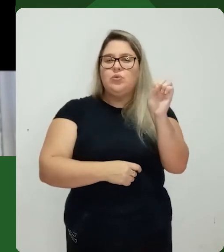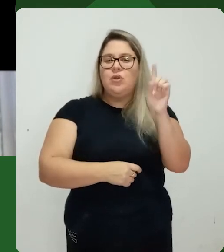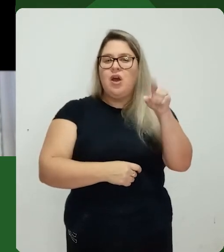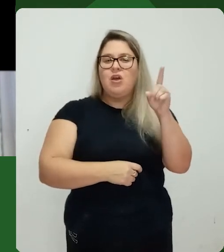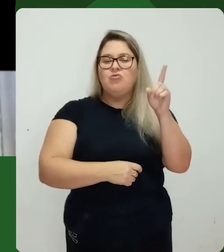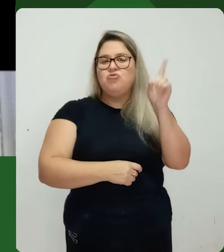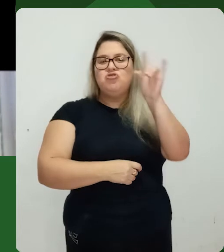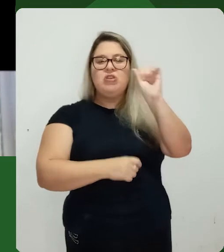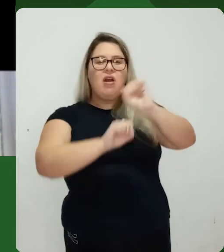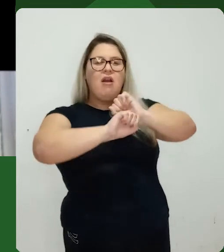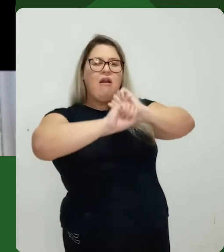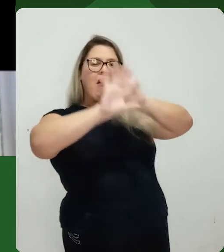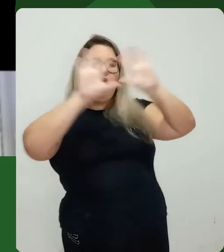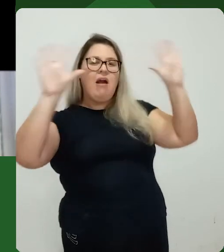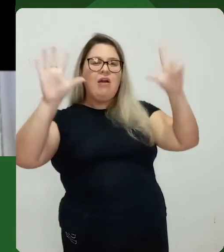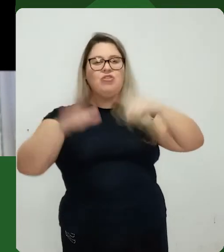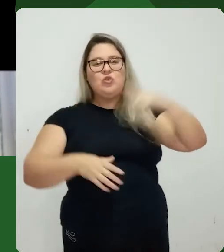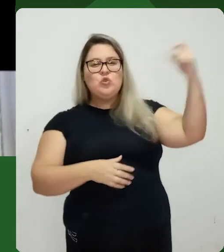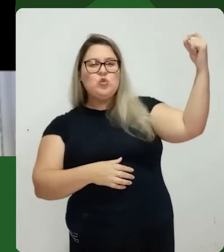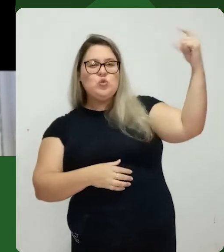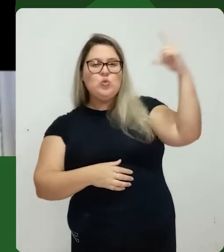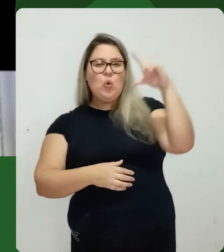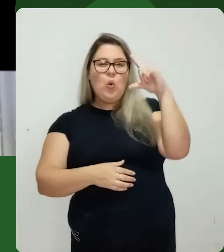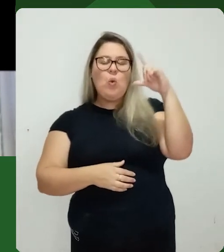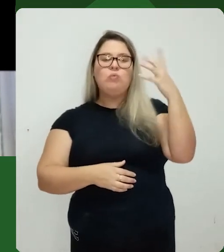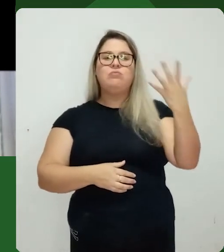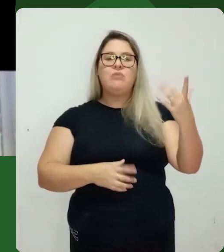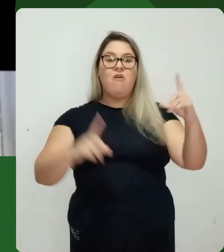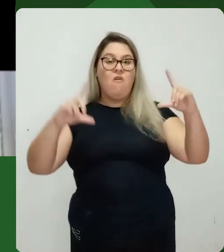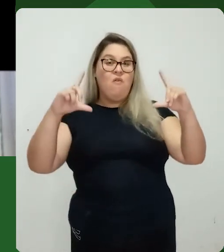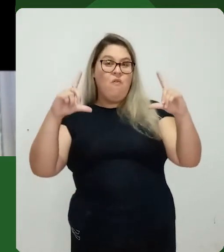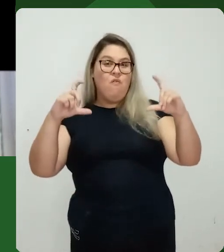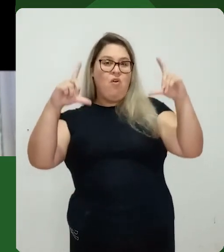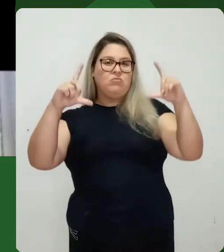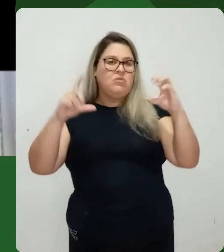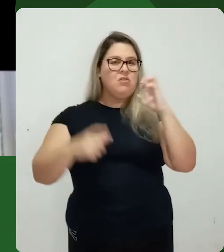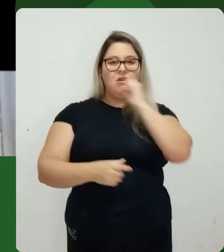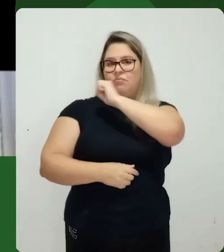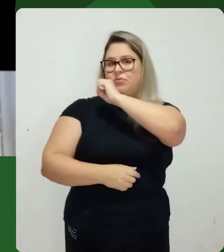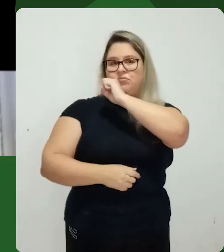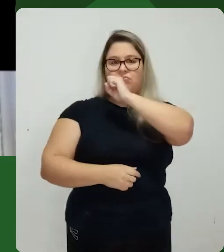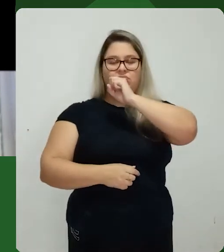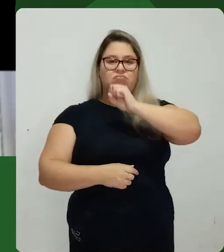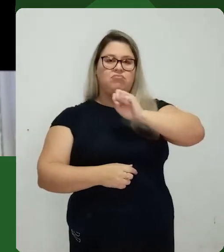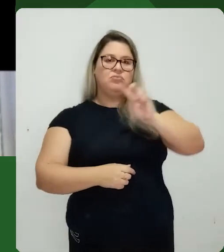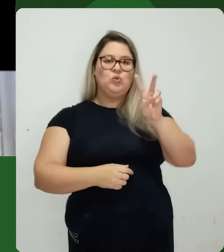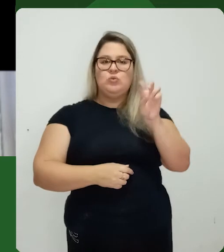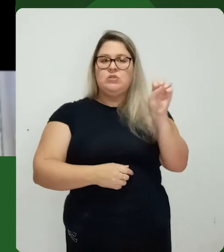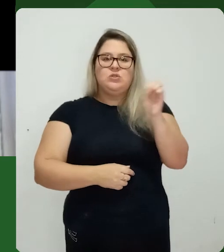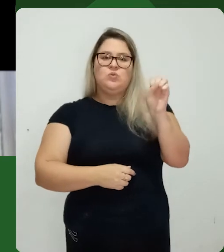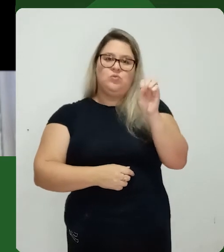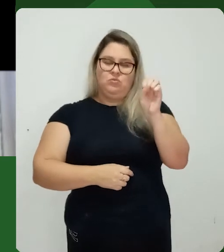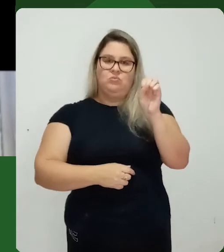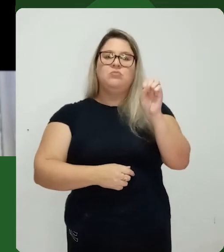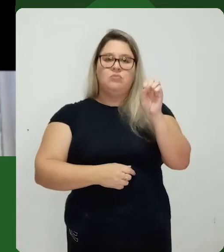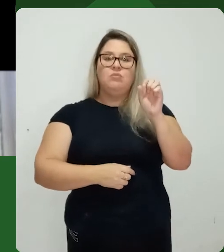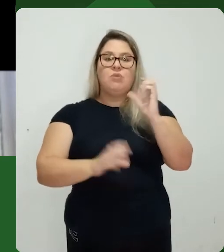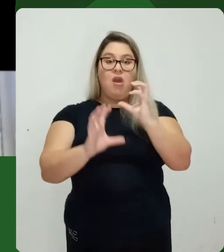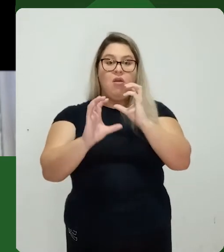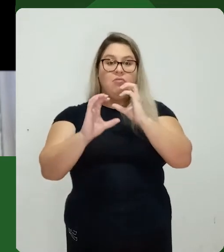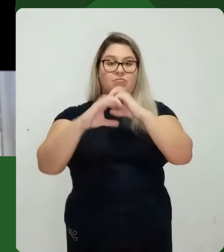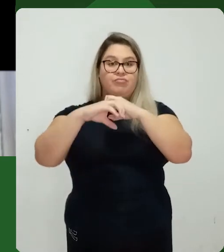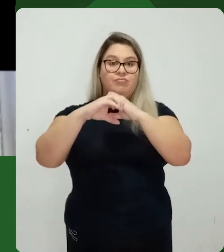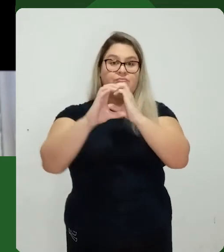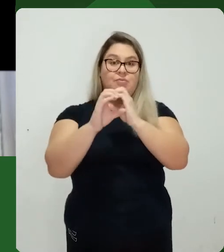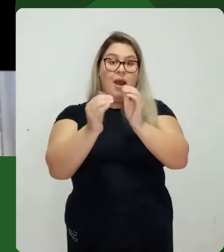aqui com 2 mil avos de segundo, ou seja, era um dia extremamente claro, tinha muito sol, e a foto foi feita